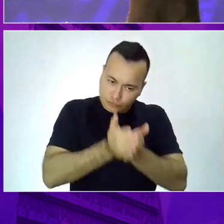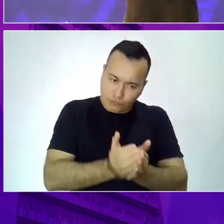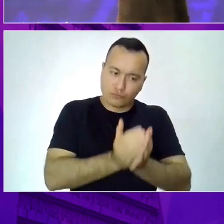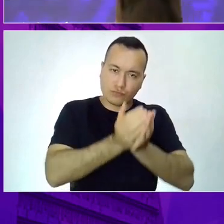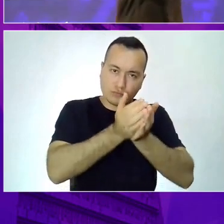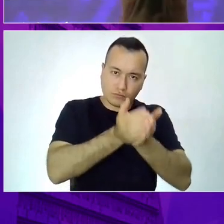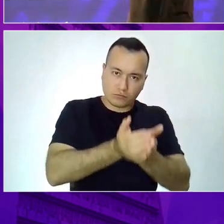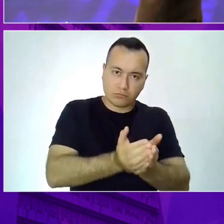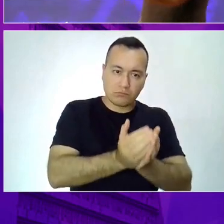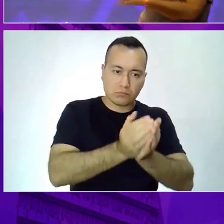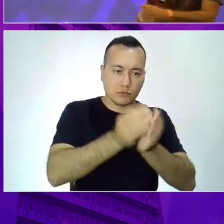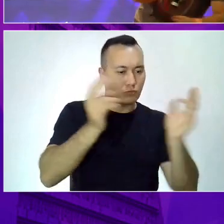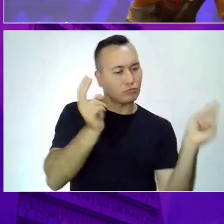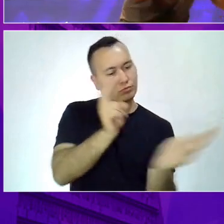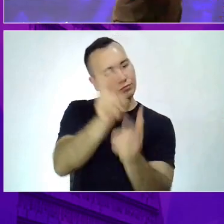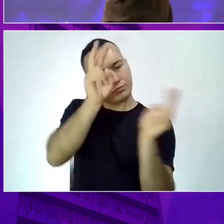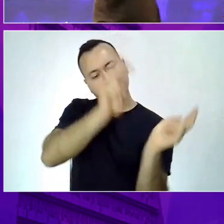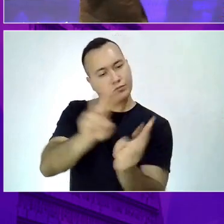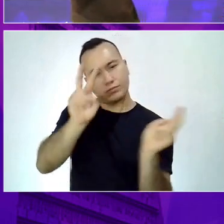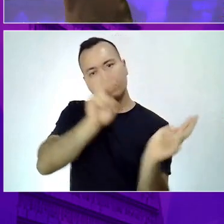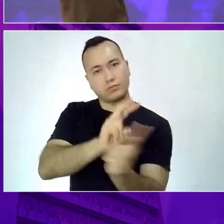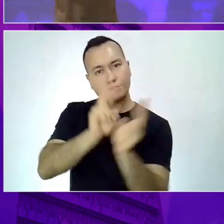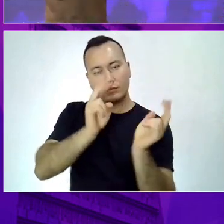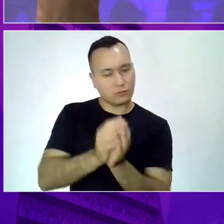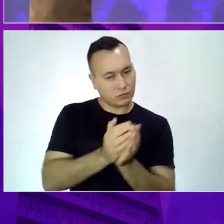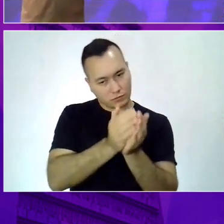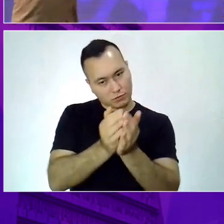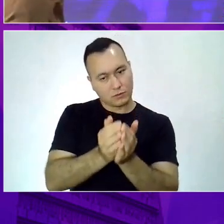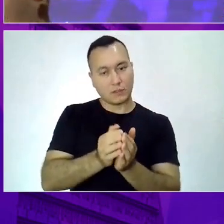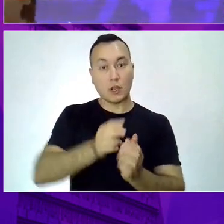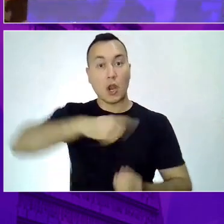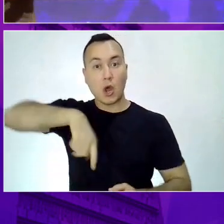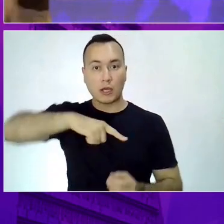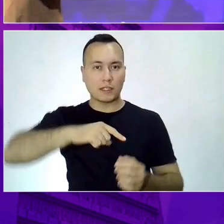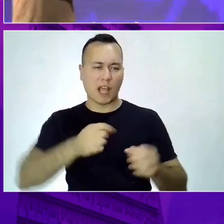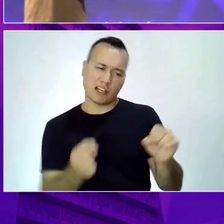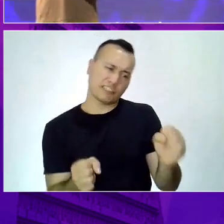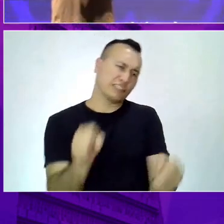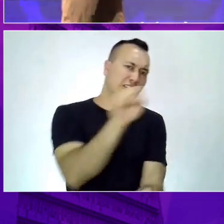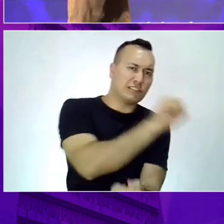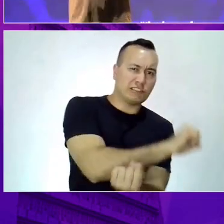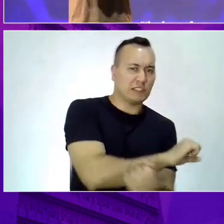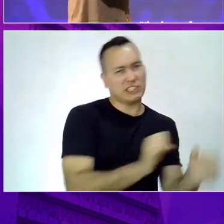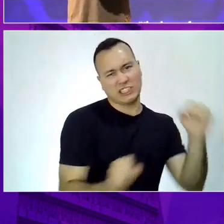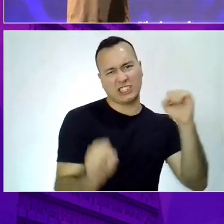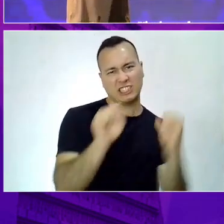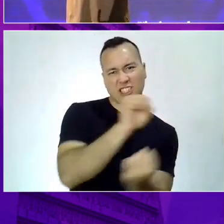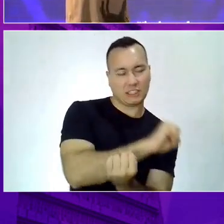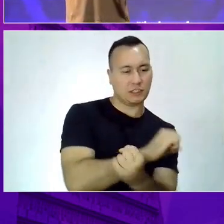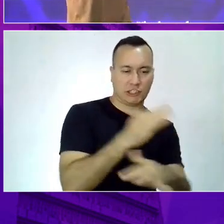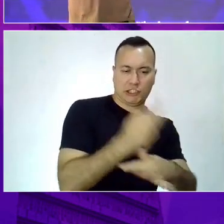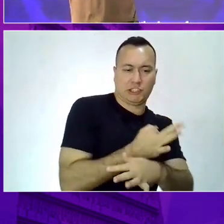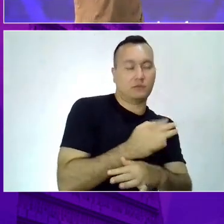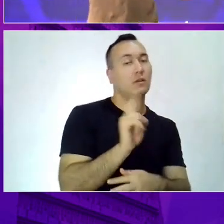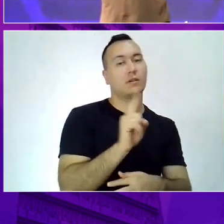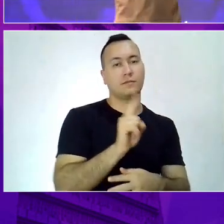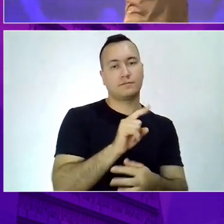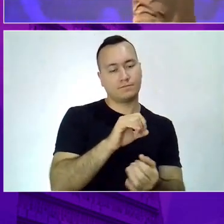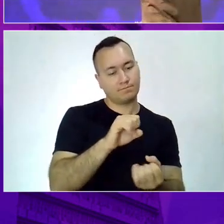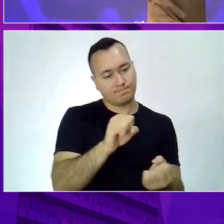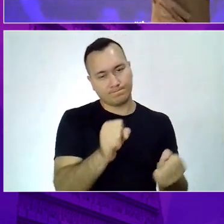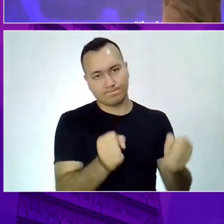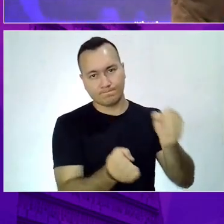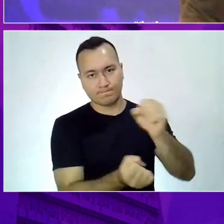lugar para outro, a gente vai fazer uma manobra rápida, se chama pivô, certo? Justamente esse pivô que nós